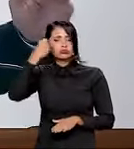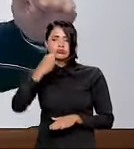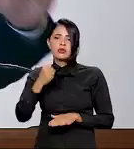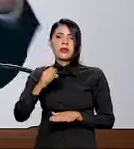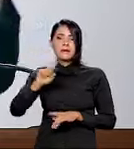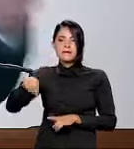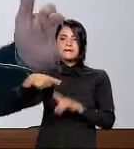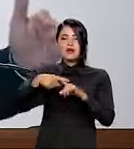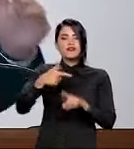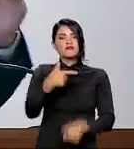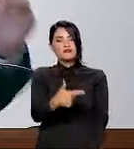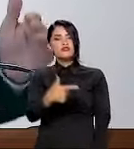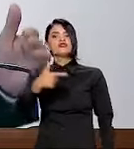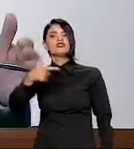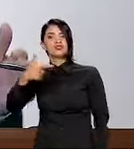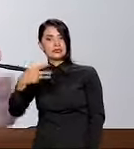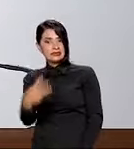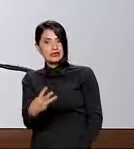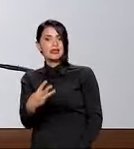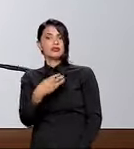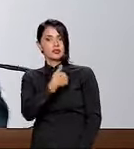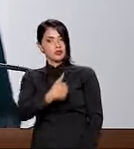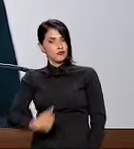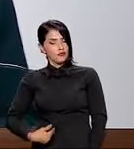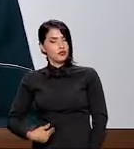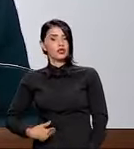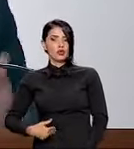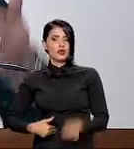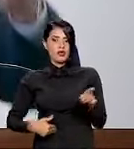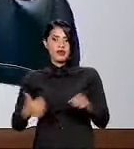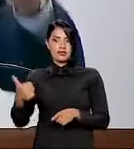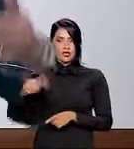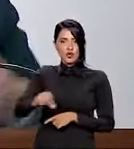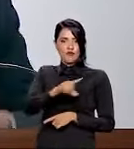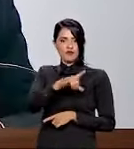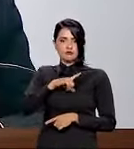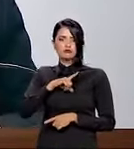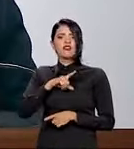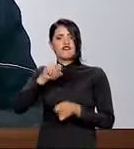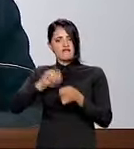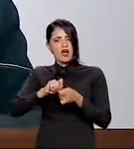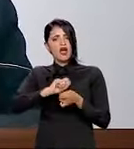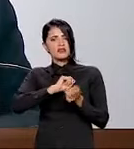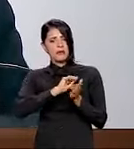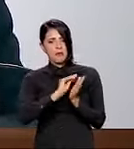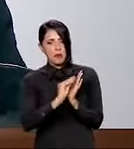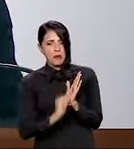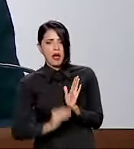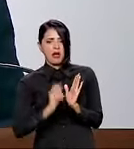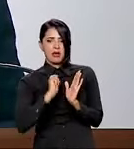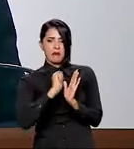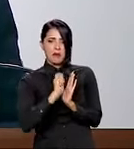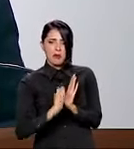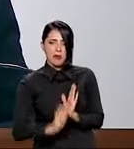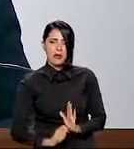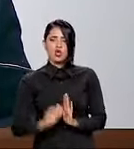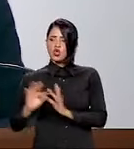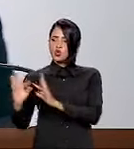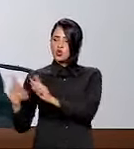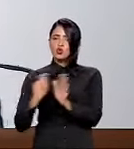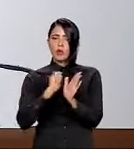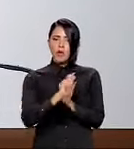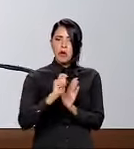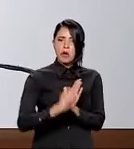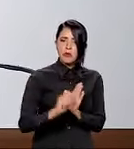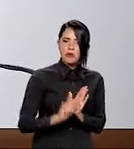dos 23 governadores, ele tem 19. Faça o abaixo-assinado, sabe, com toda essa gente assinando,